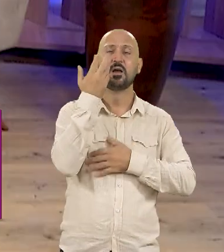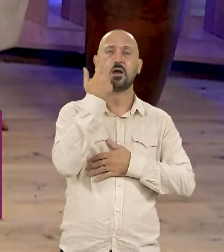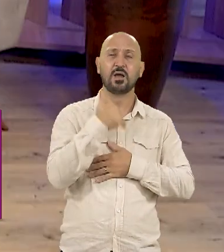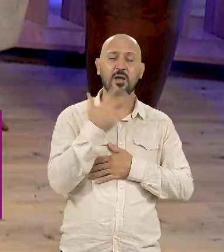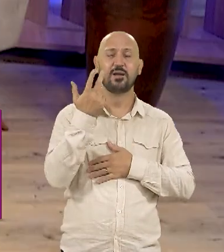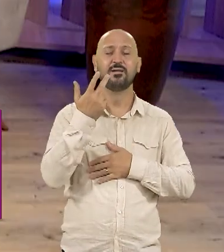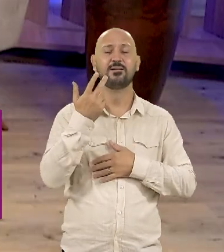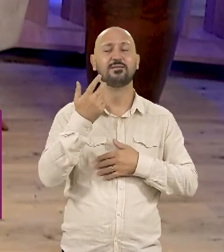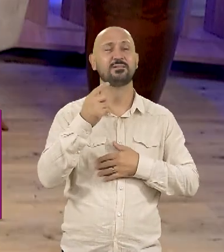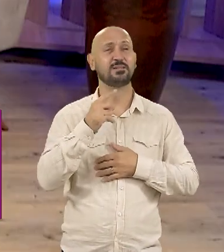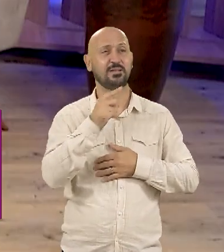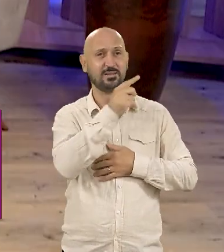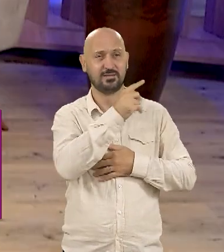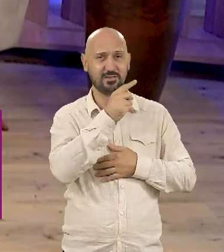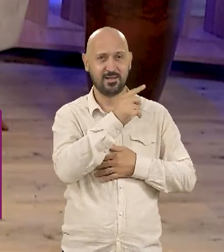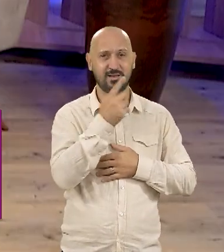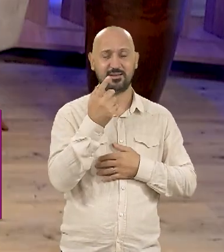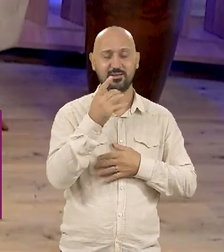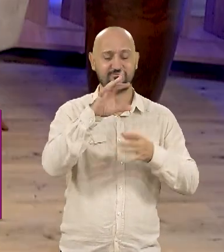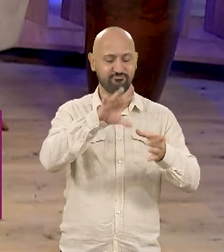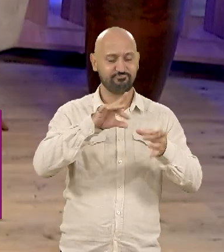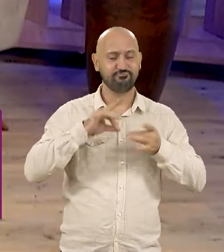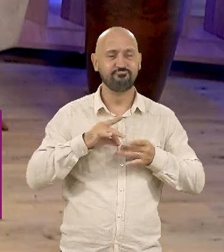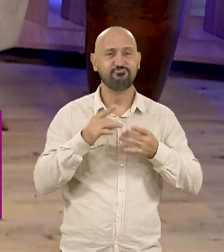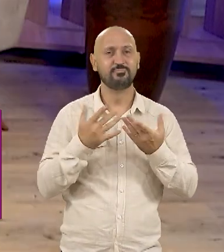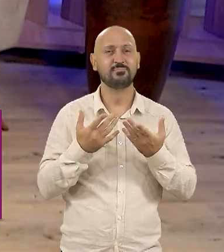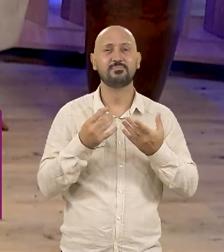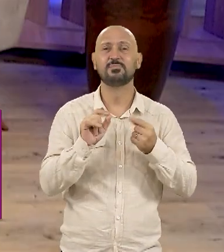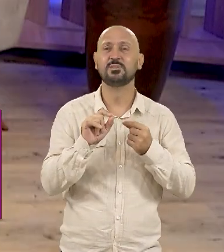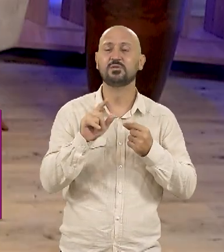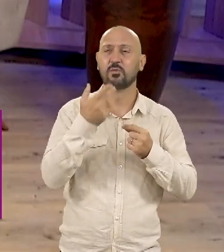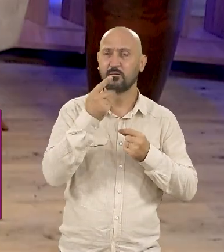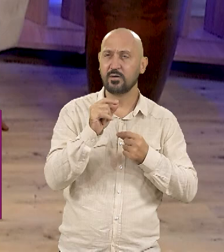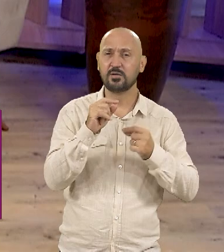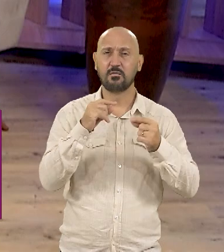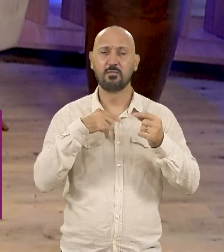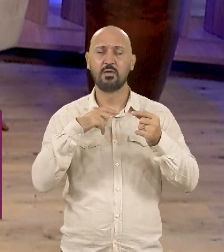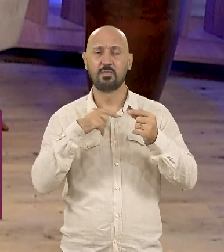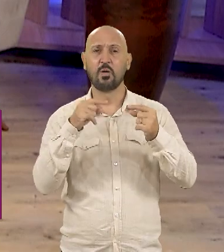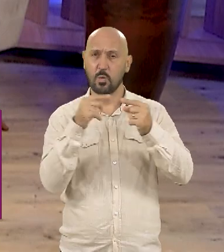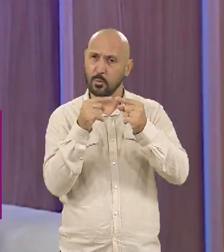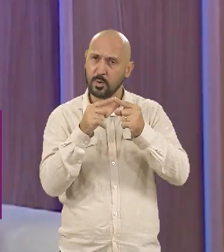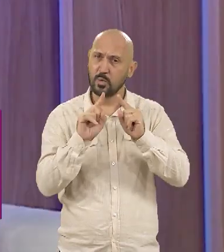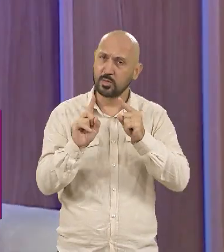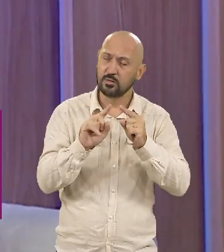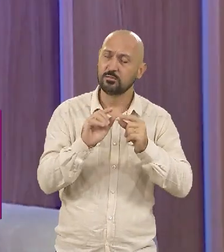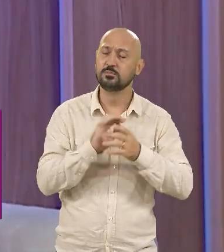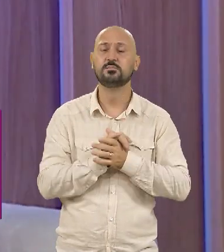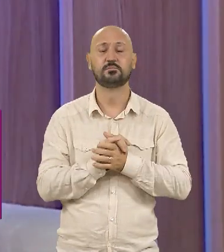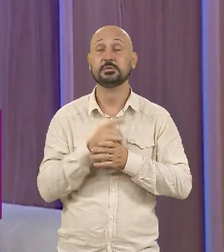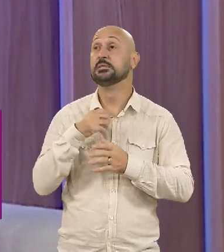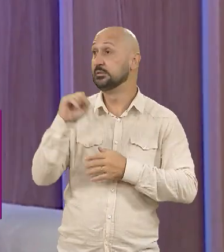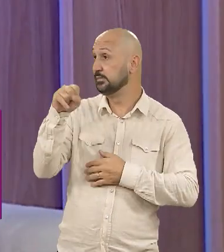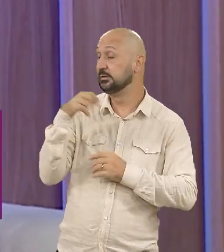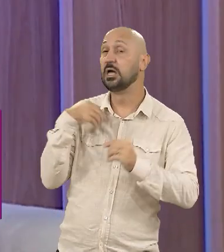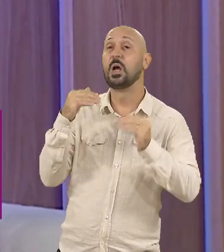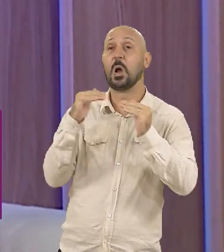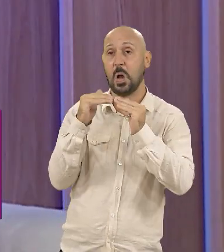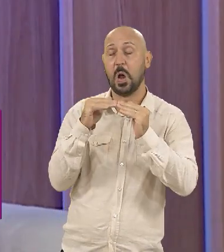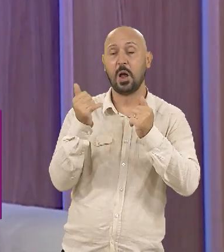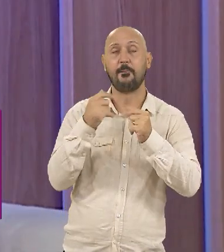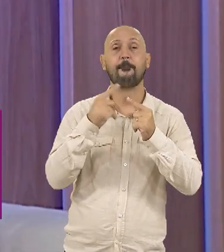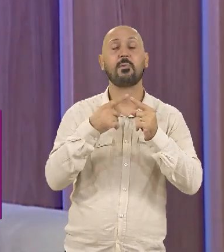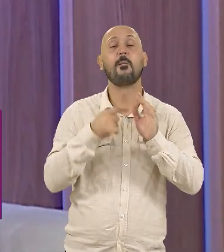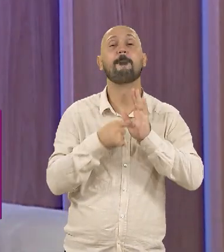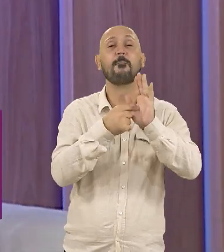mais imaturo desse adulto. E isso que eu tô falando faz sentido? Faz muito sentido. além de mostrar